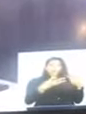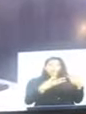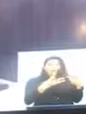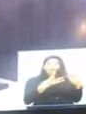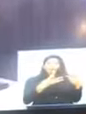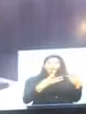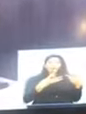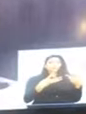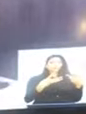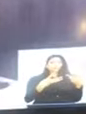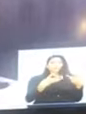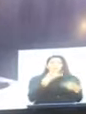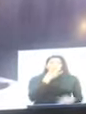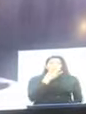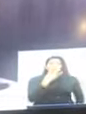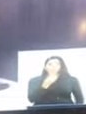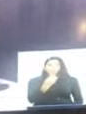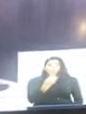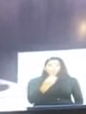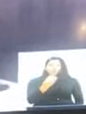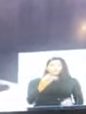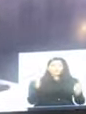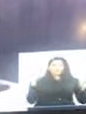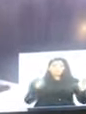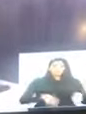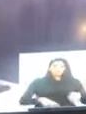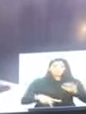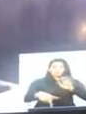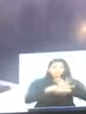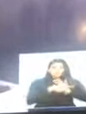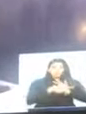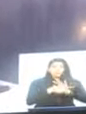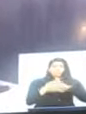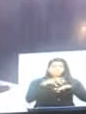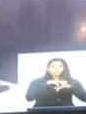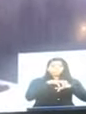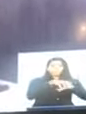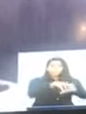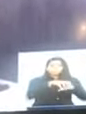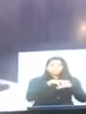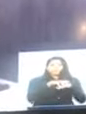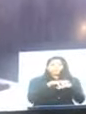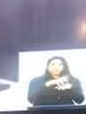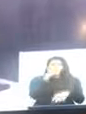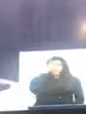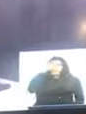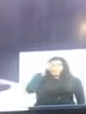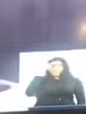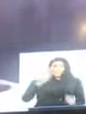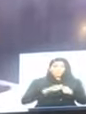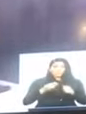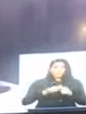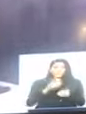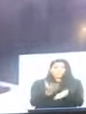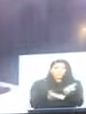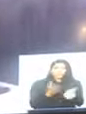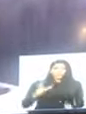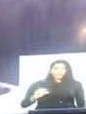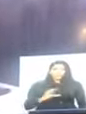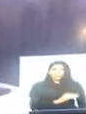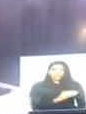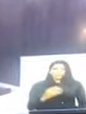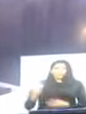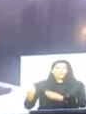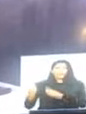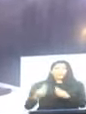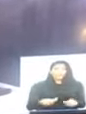fazem o transporte dos pacientes que fazem quimioterapia e hemodiálise. Entregou